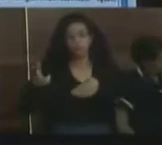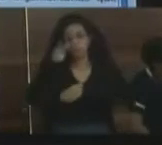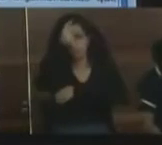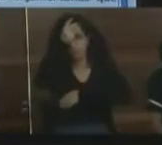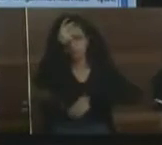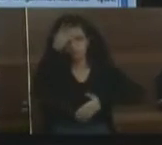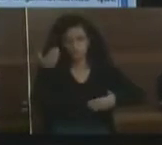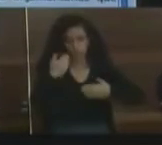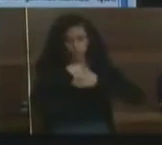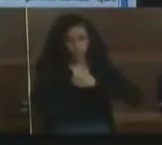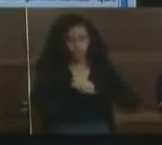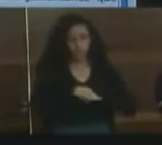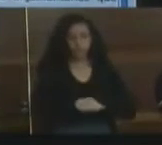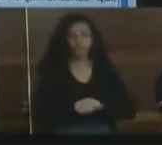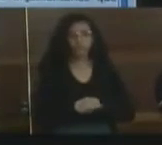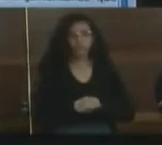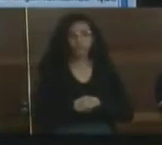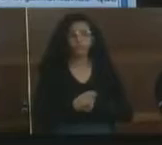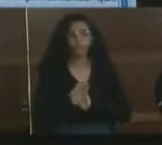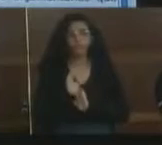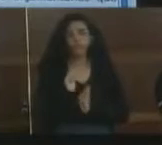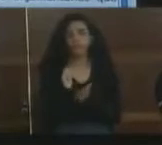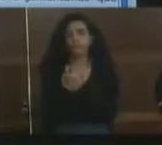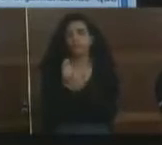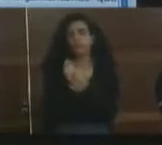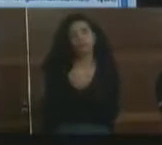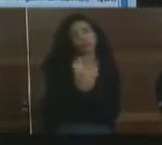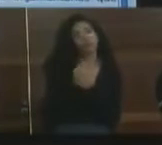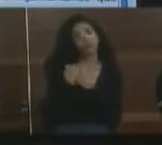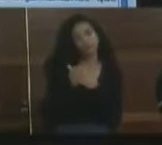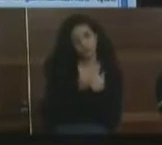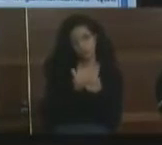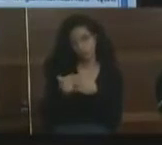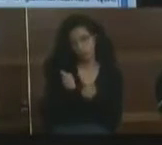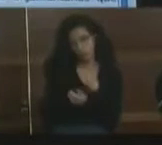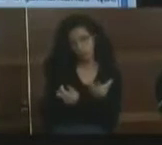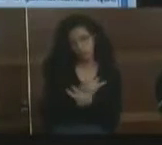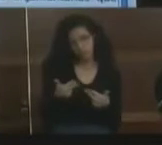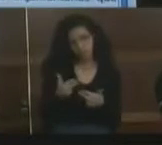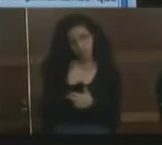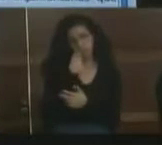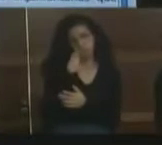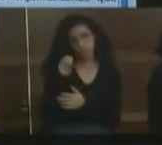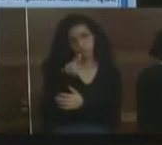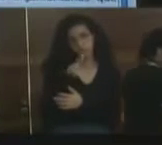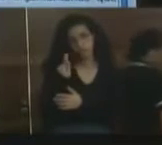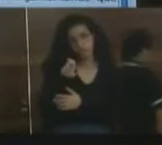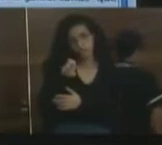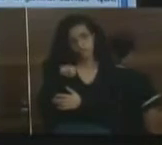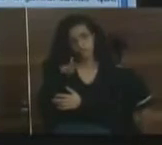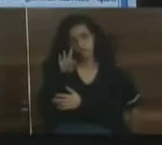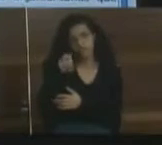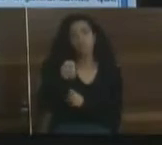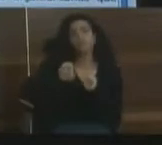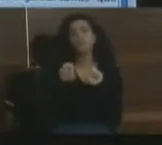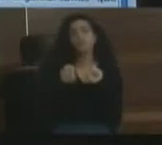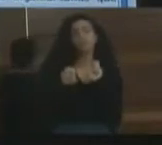públicos em definitivo destinados a suprir as despesas públicas receita correntes e